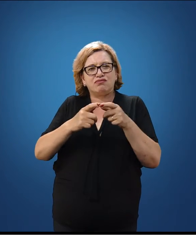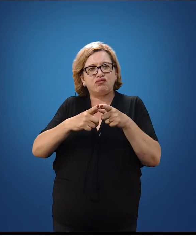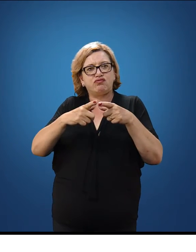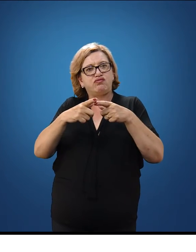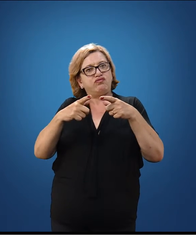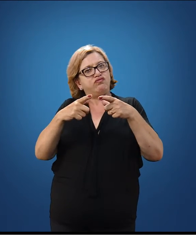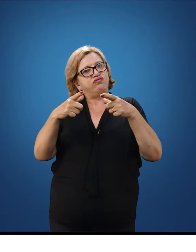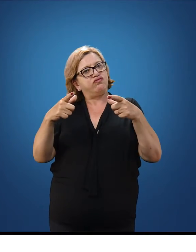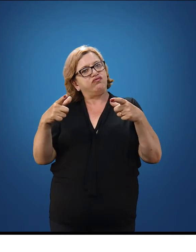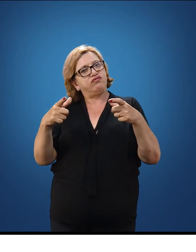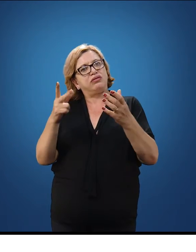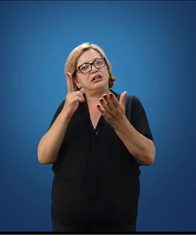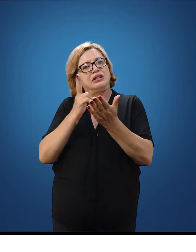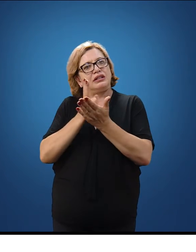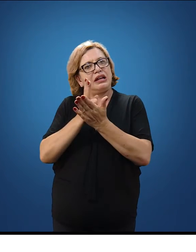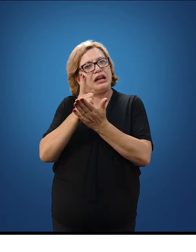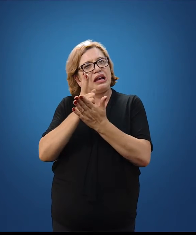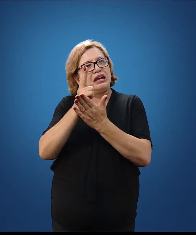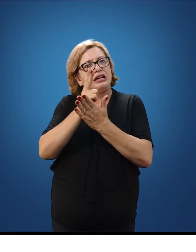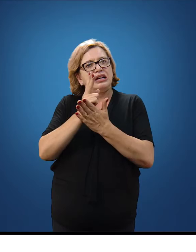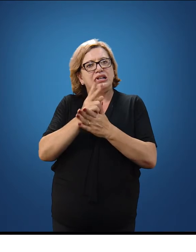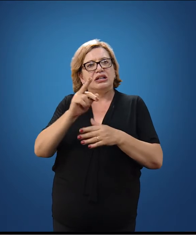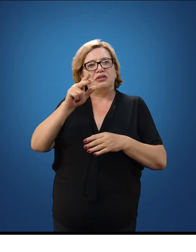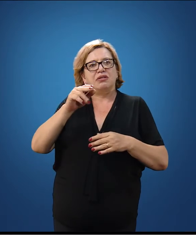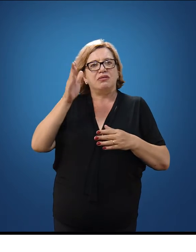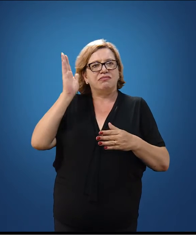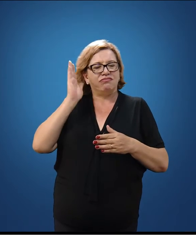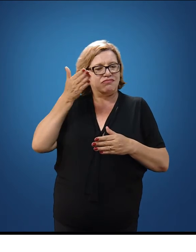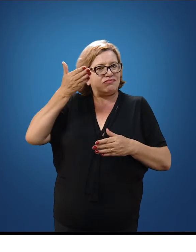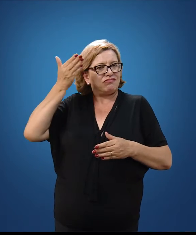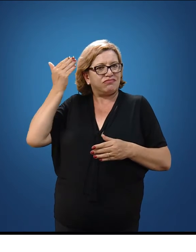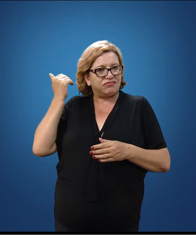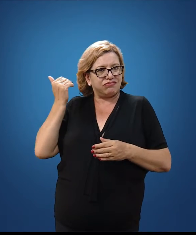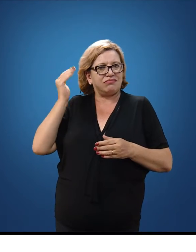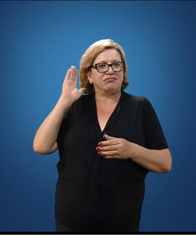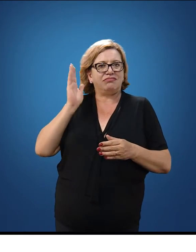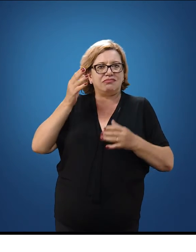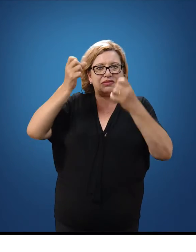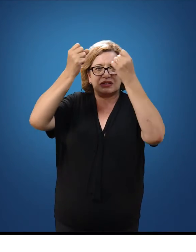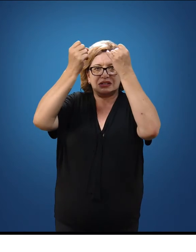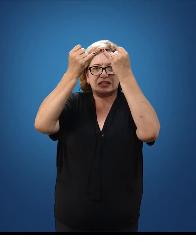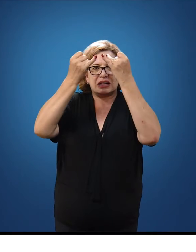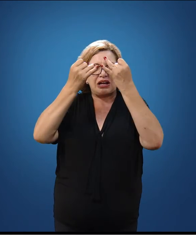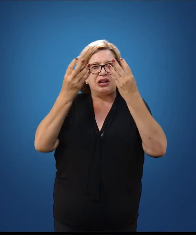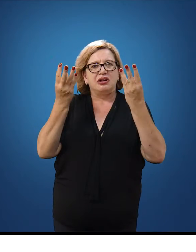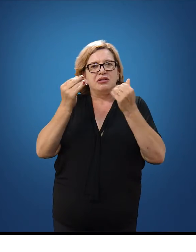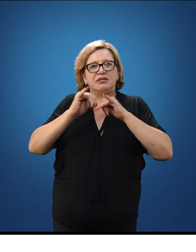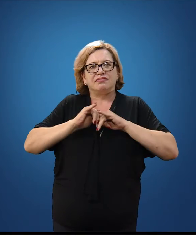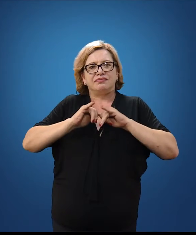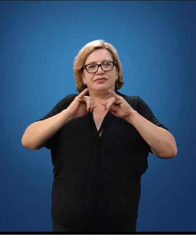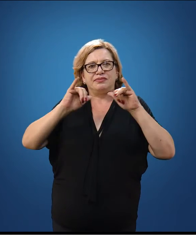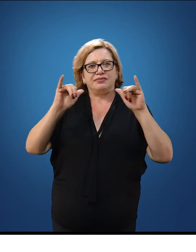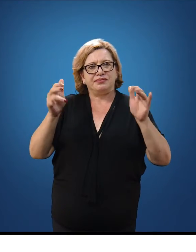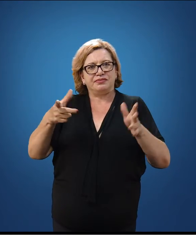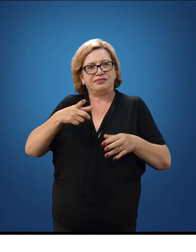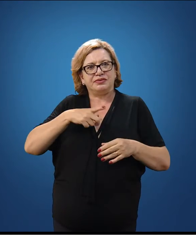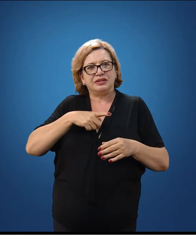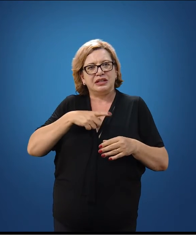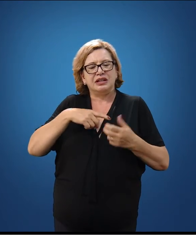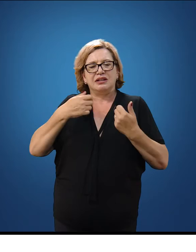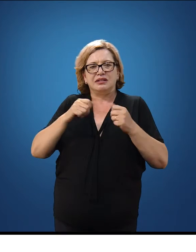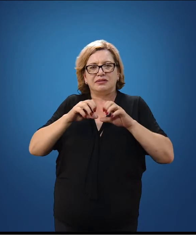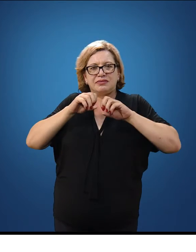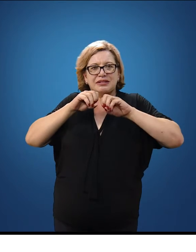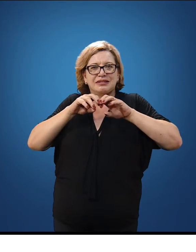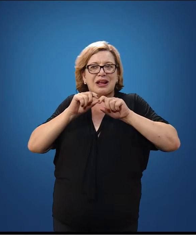abrangente, né? Porque, como a gente também falou, hoje as informações são inúmeras, né? E nós temos que ensinar o nosso aluno o